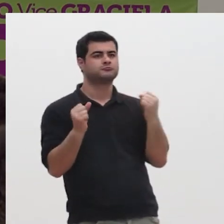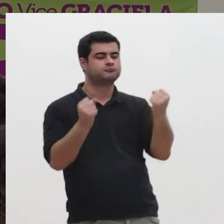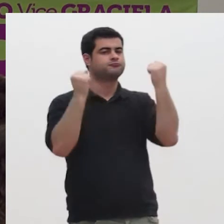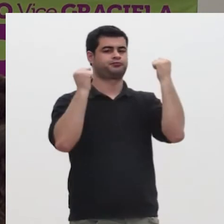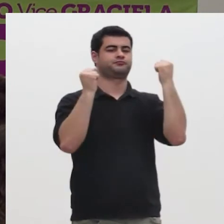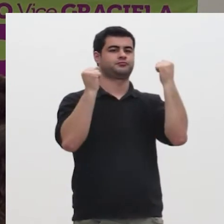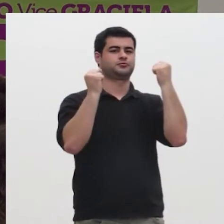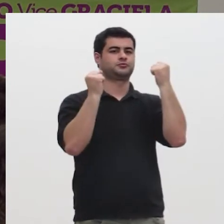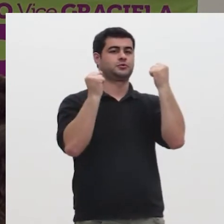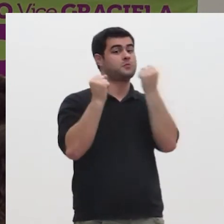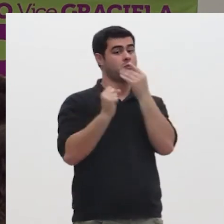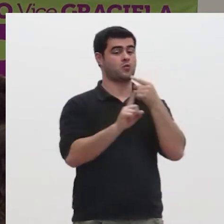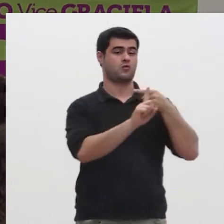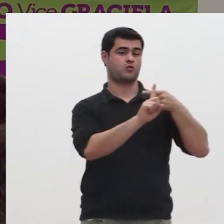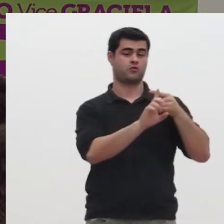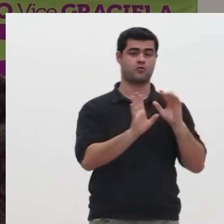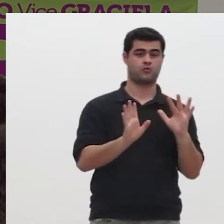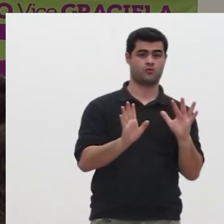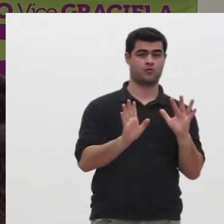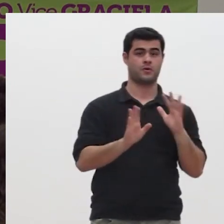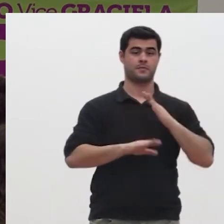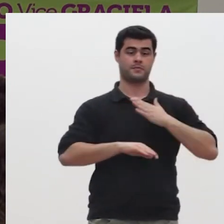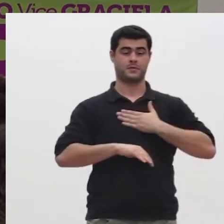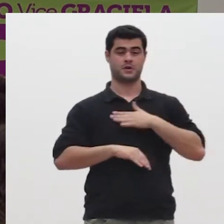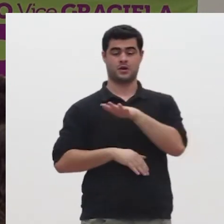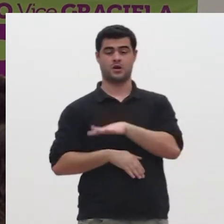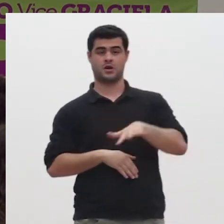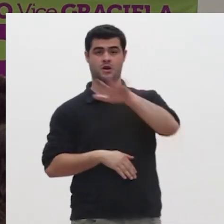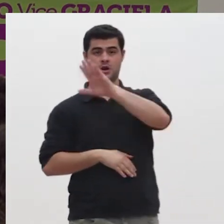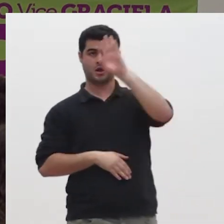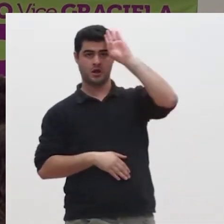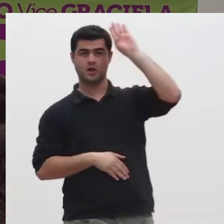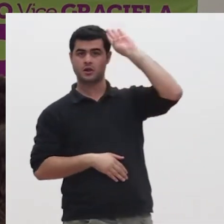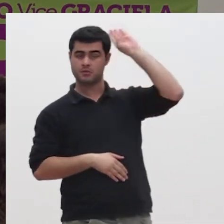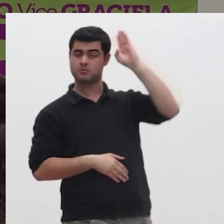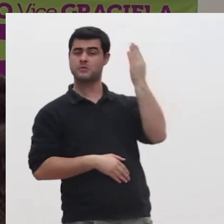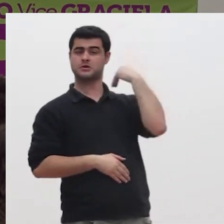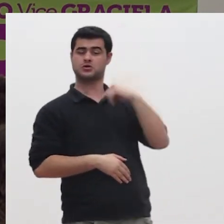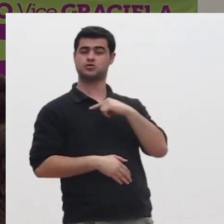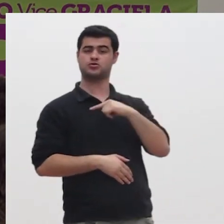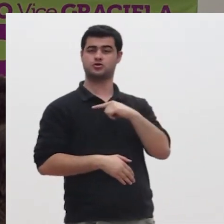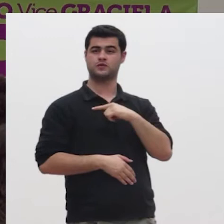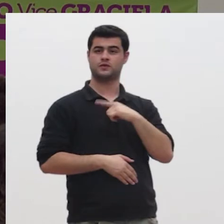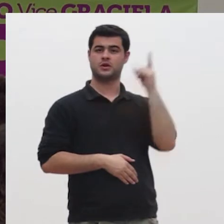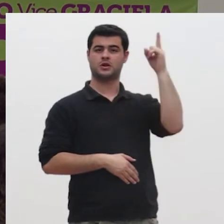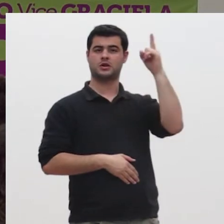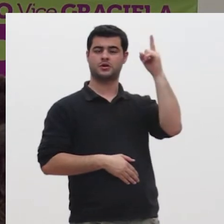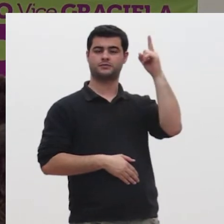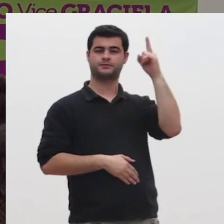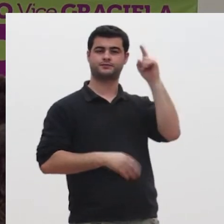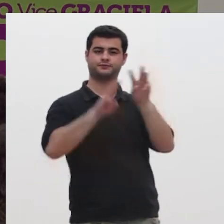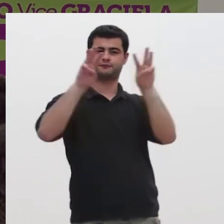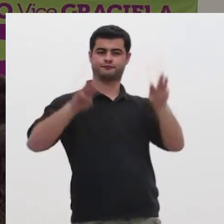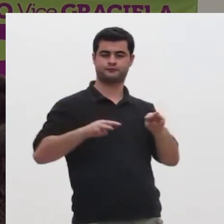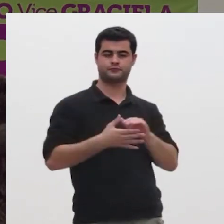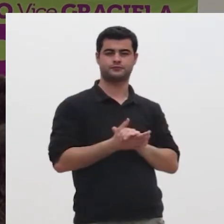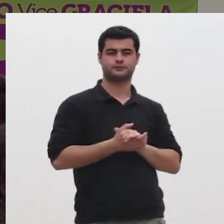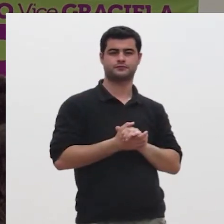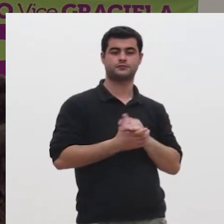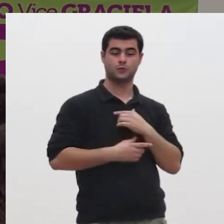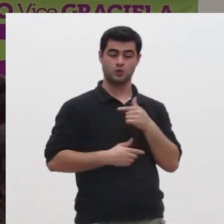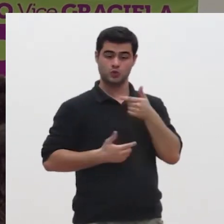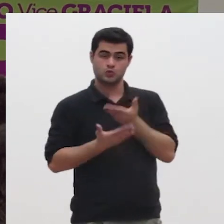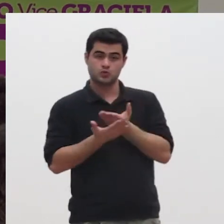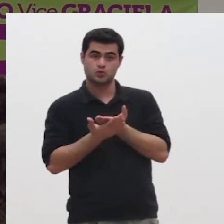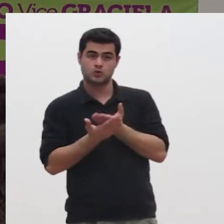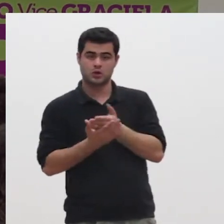para o próprio trabalho. Eu, na minha área acadêmica de atuação, já tive um momento na minha vida, lá nas ciências jurídicas, que estudei a redução da jornada de trabalho. Nós